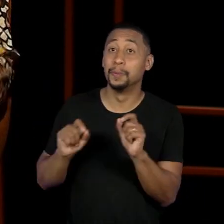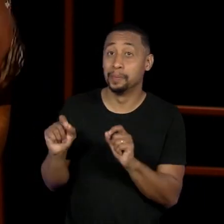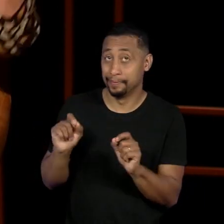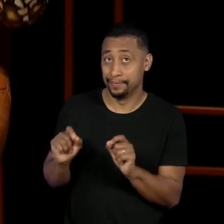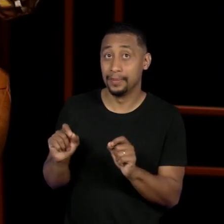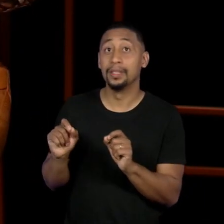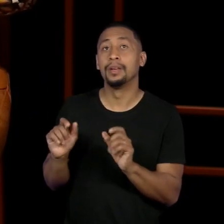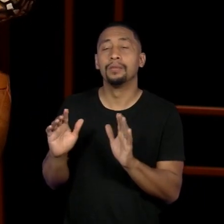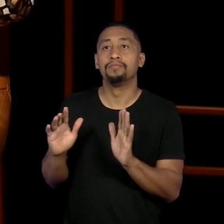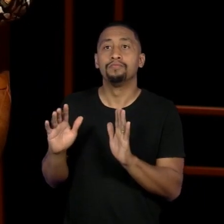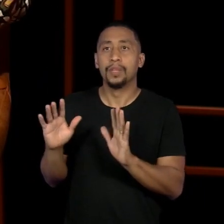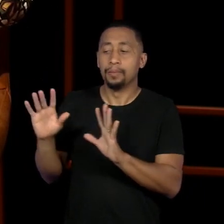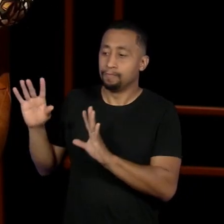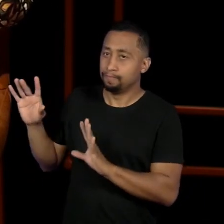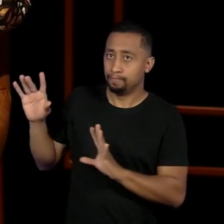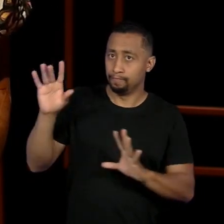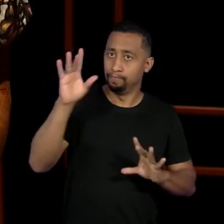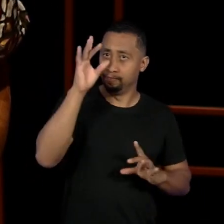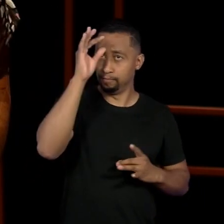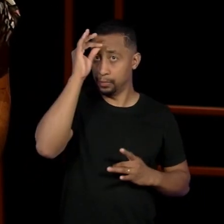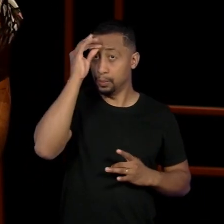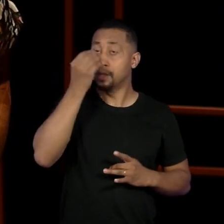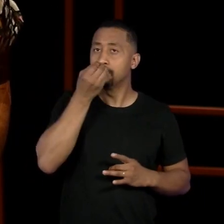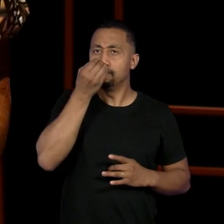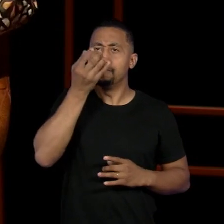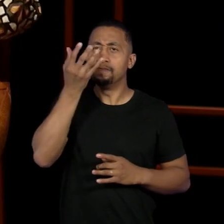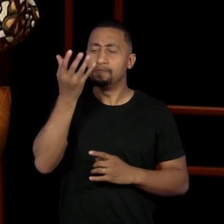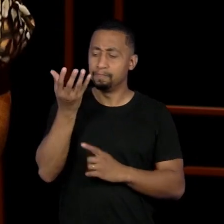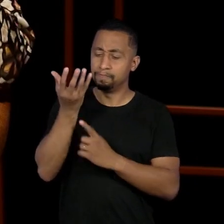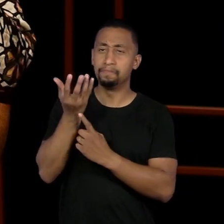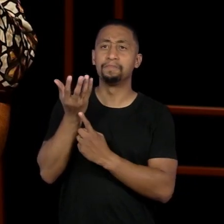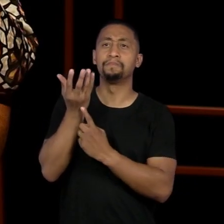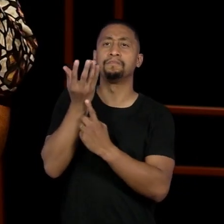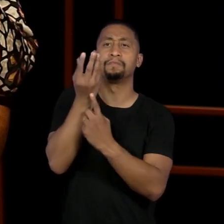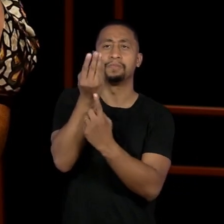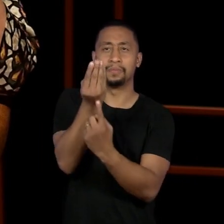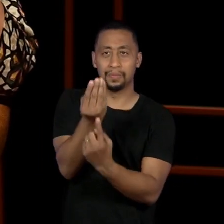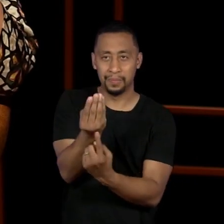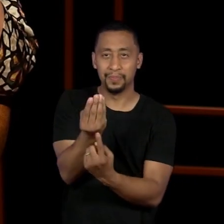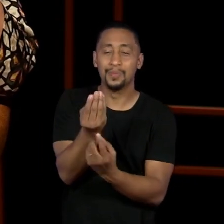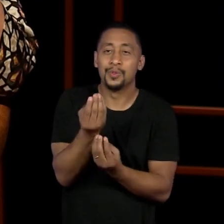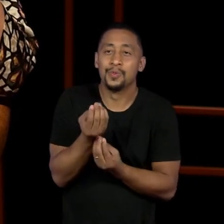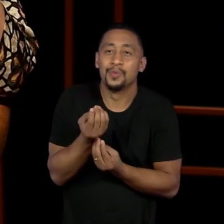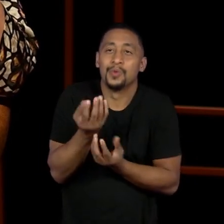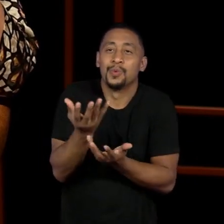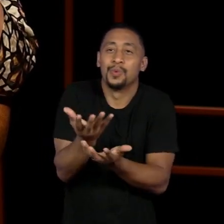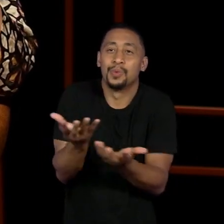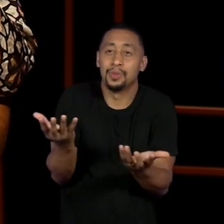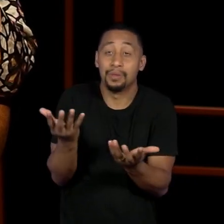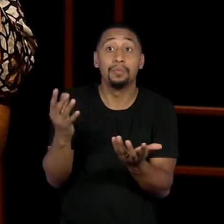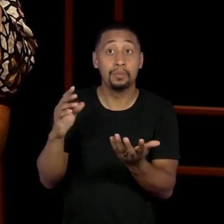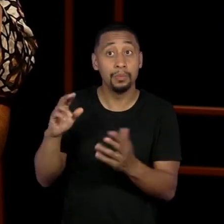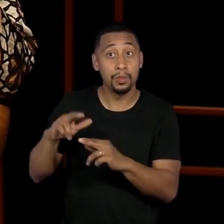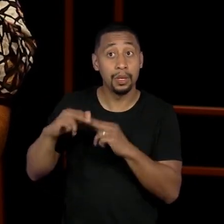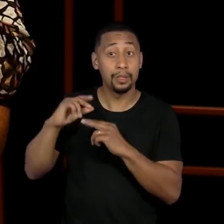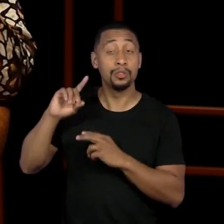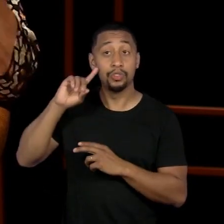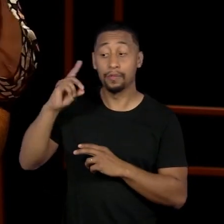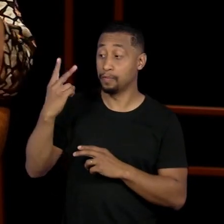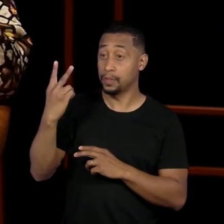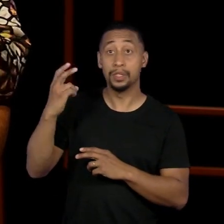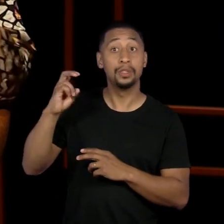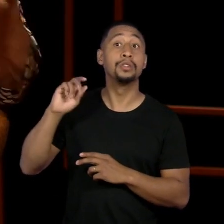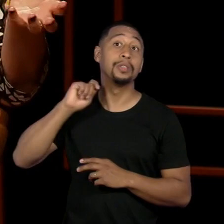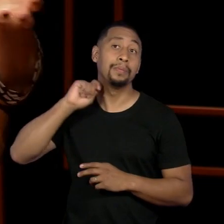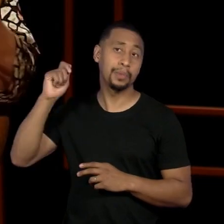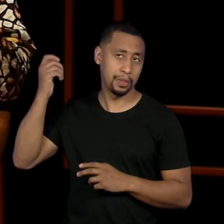de personificar os cravos vermelhos do 25 de Abril como uma... Porque o Bocage foi muito